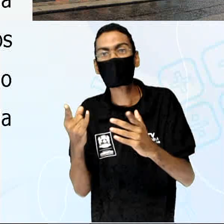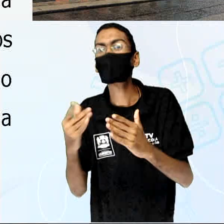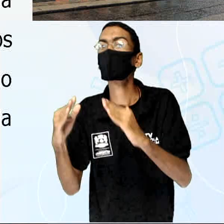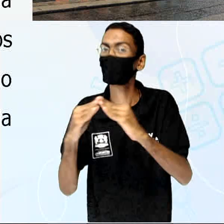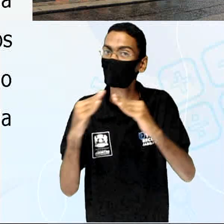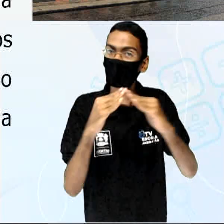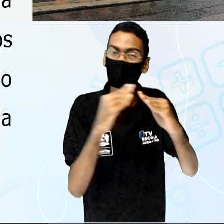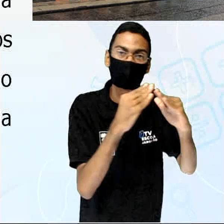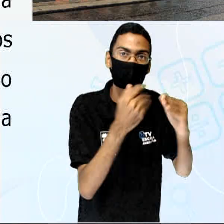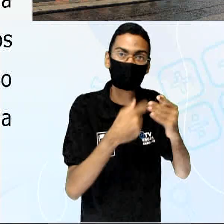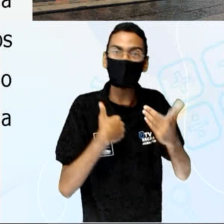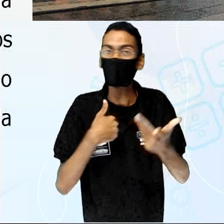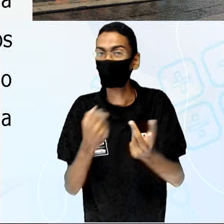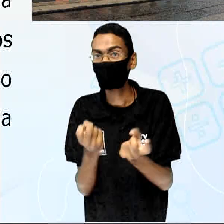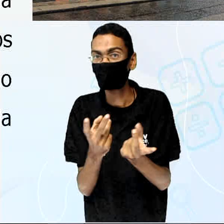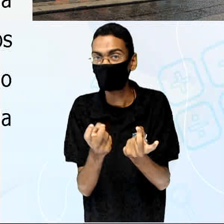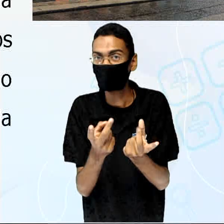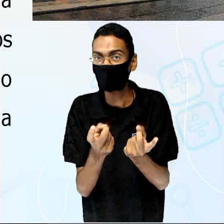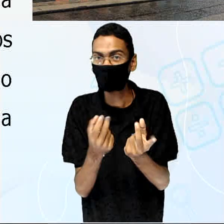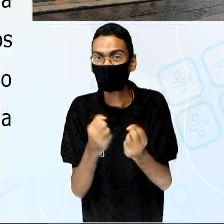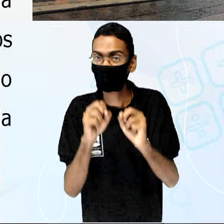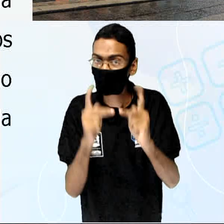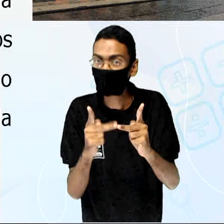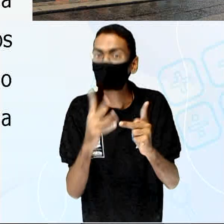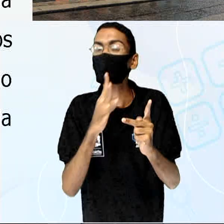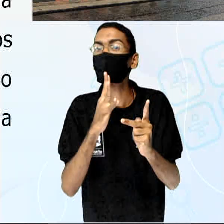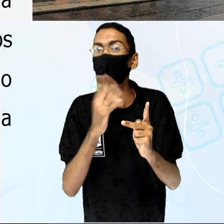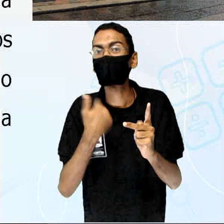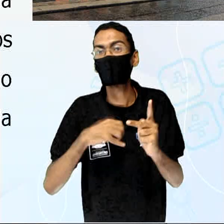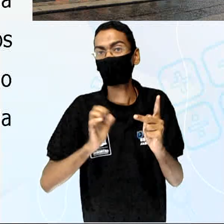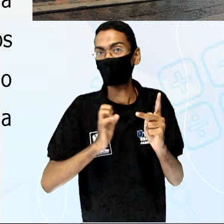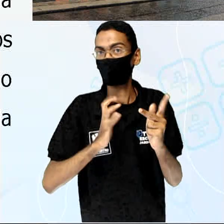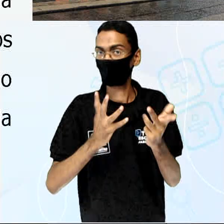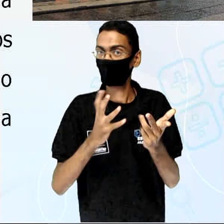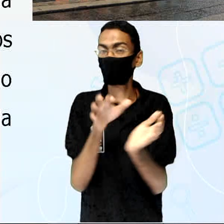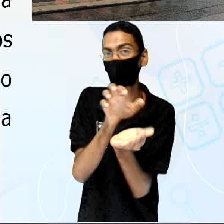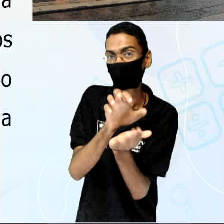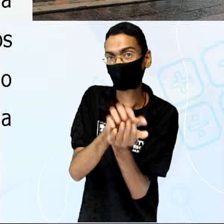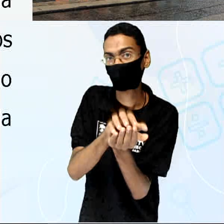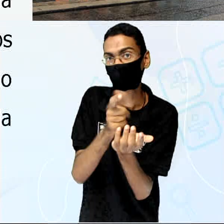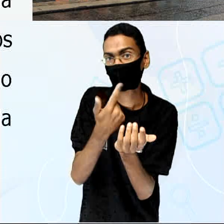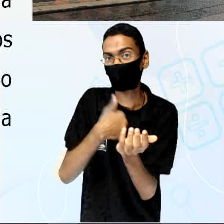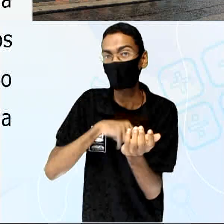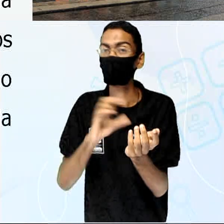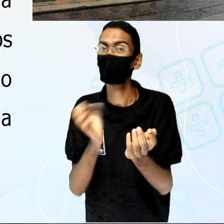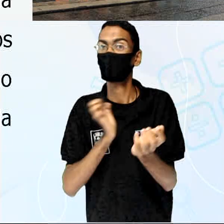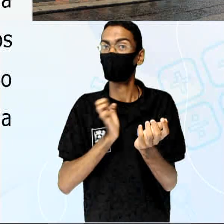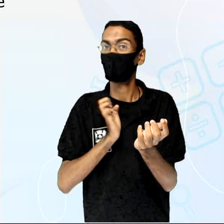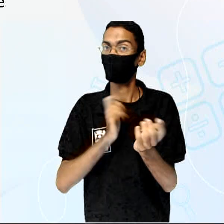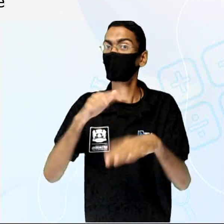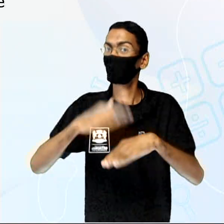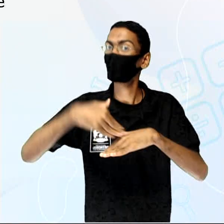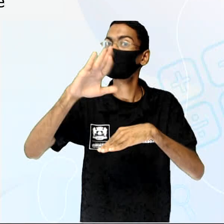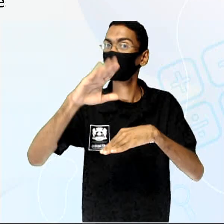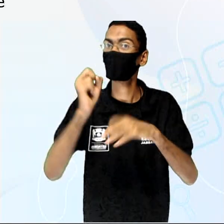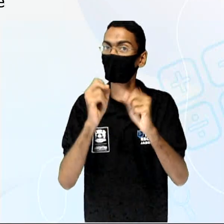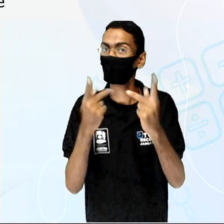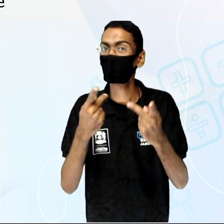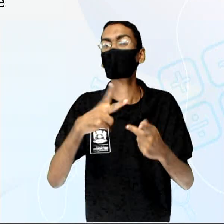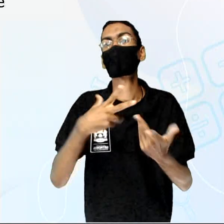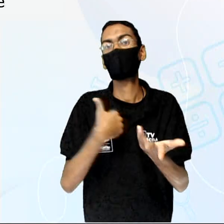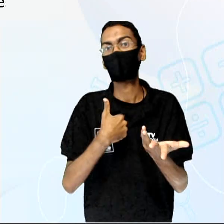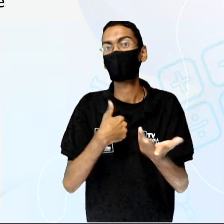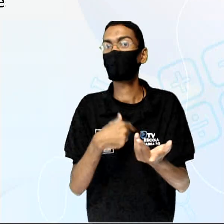ocupavam justamente o Recife, que ficavam cada vez mais ricos com empréstimos que eles faziam para os holandeses. É, isso mesmo,